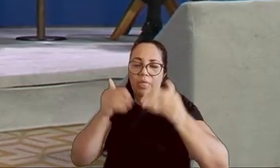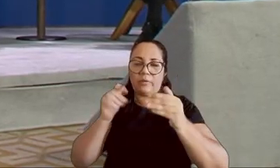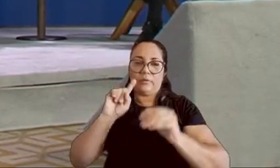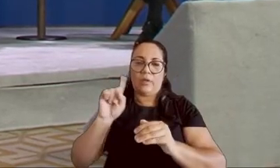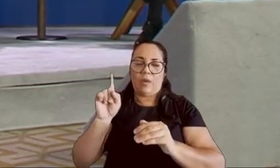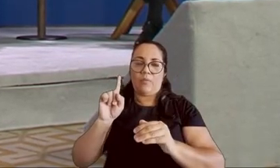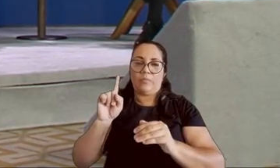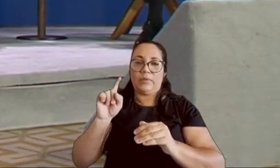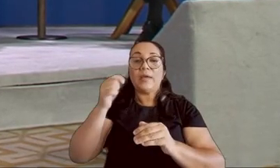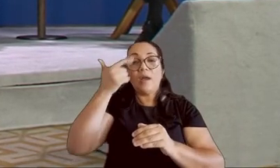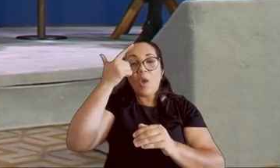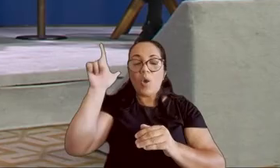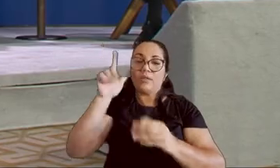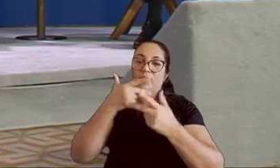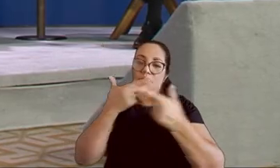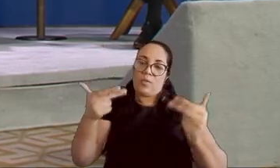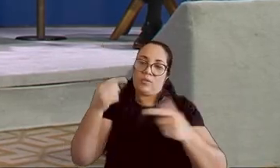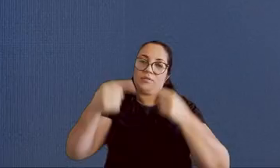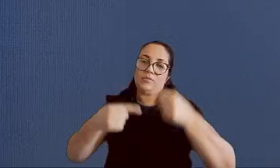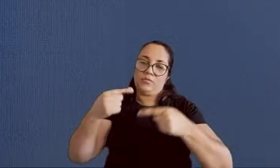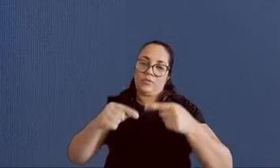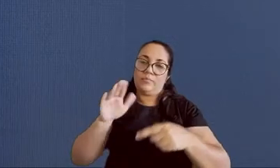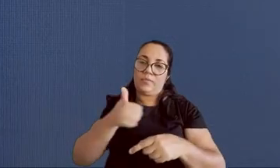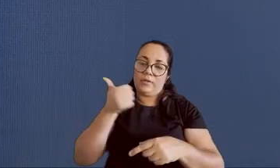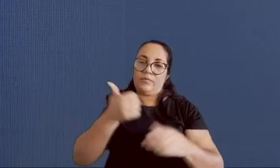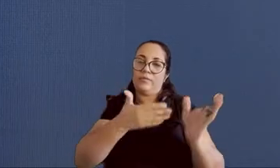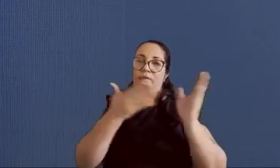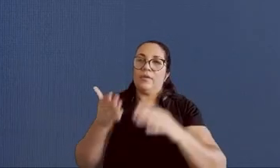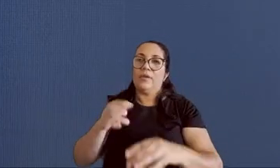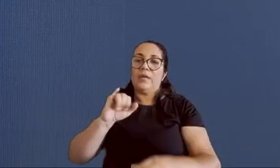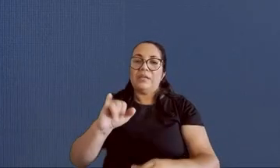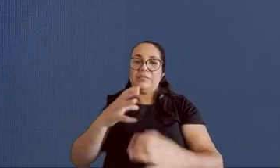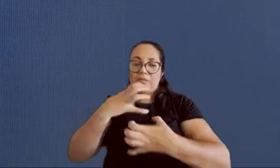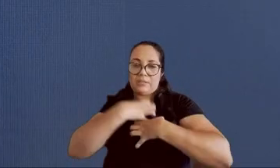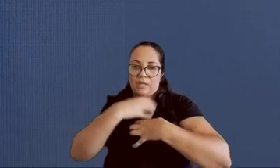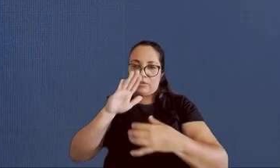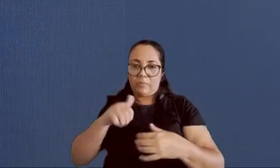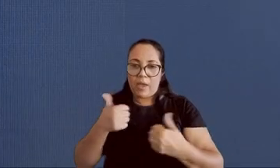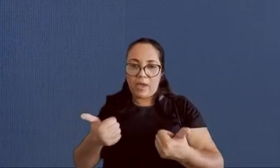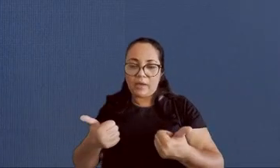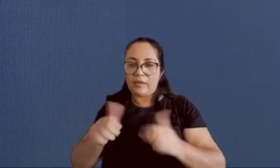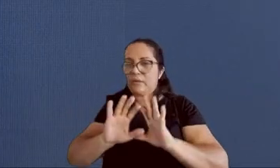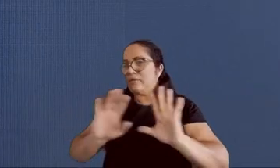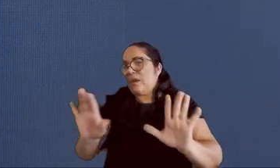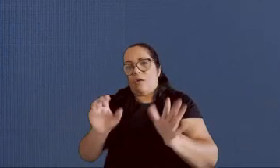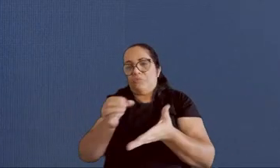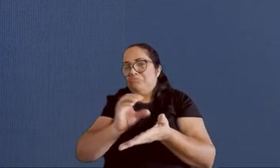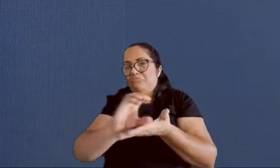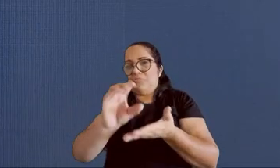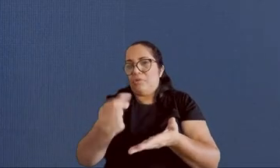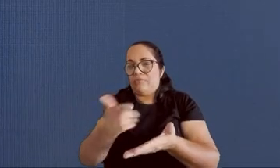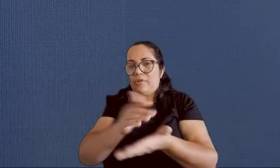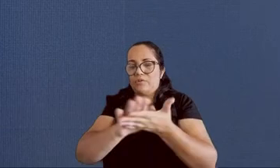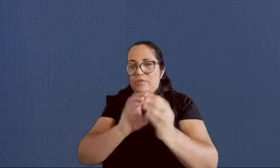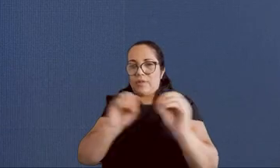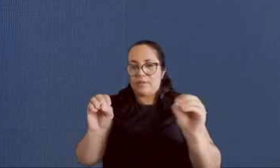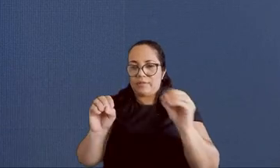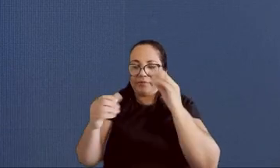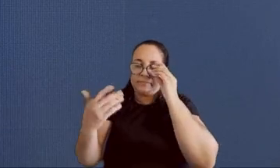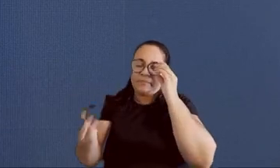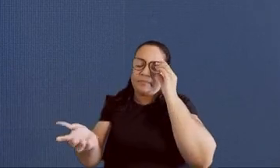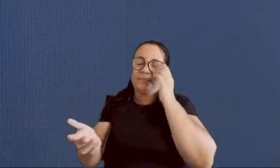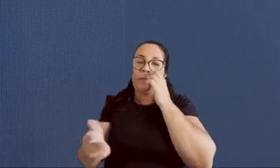senão você não tá confortável não era para estar ali né Queria infelizmente a gente tem um tempo